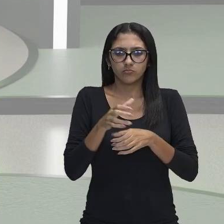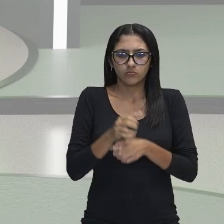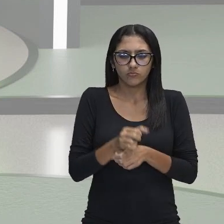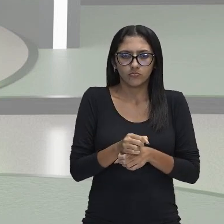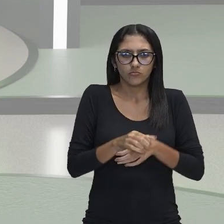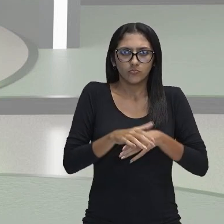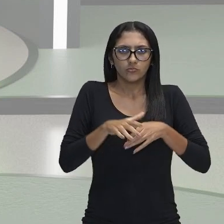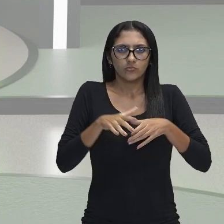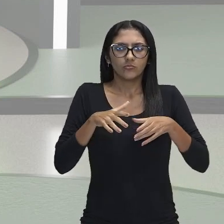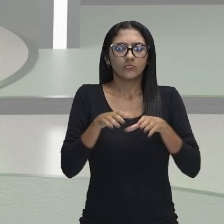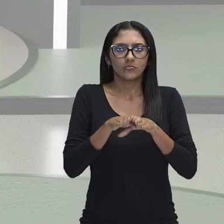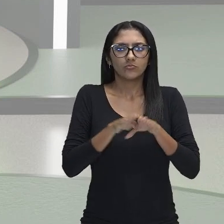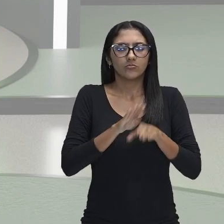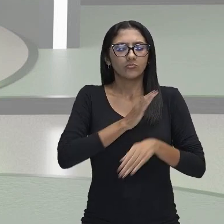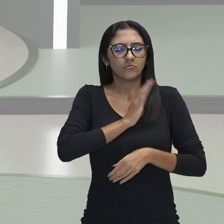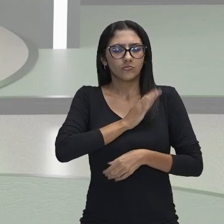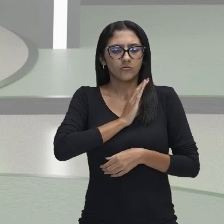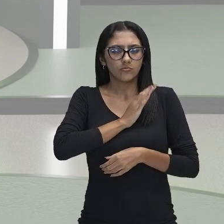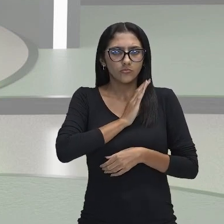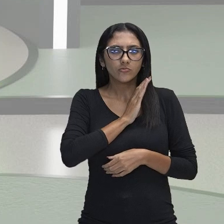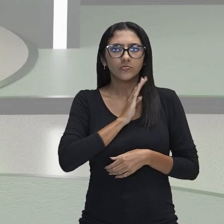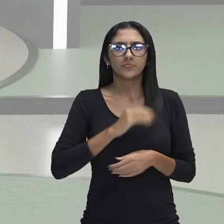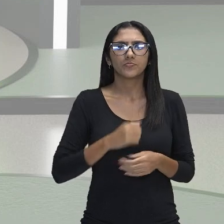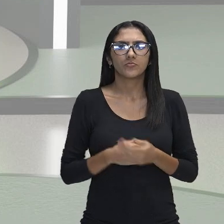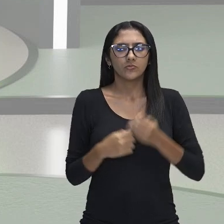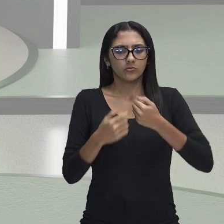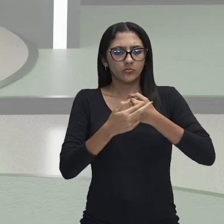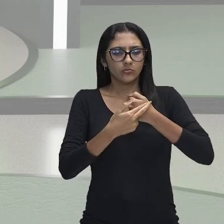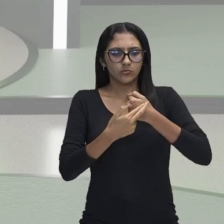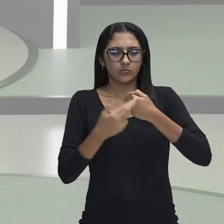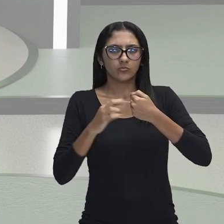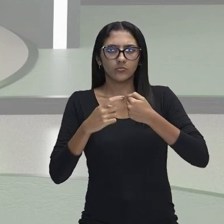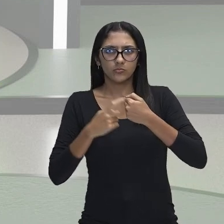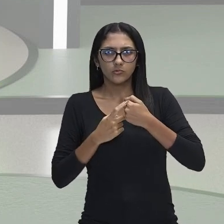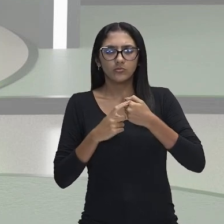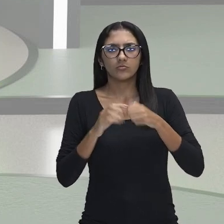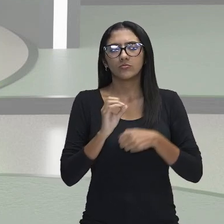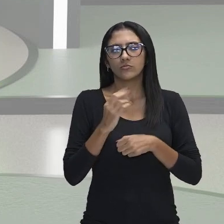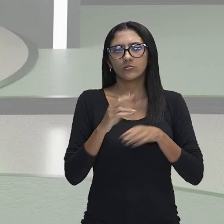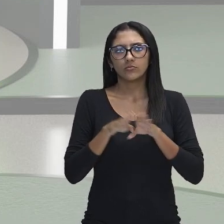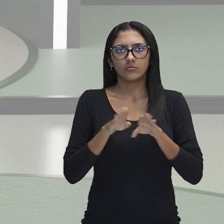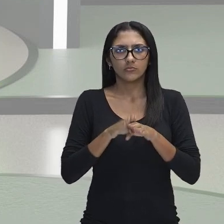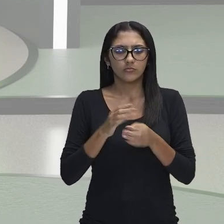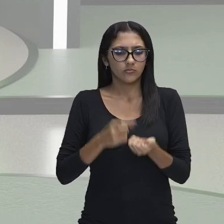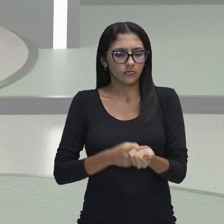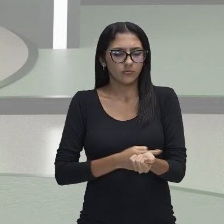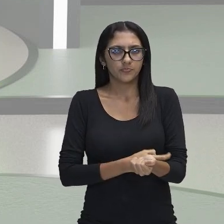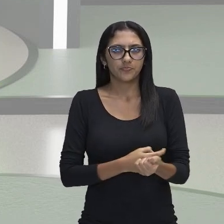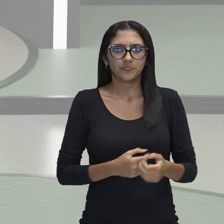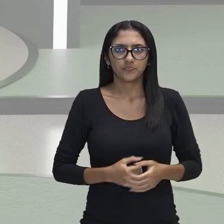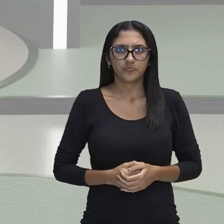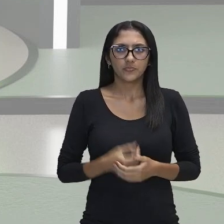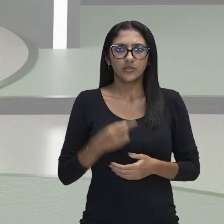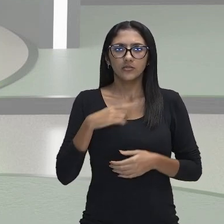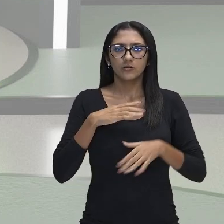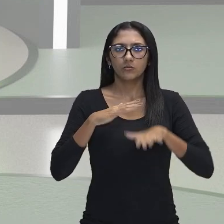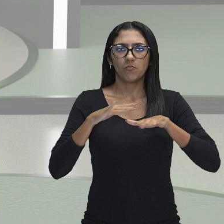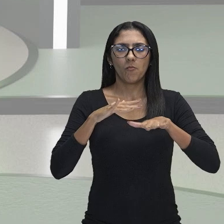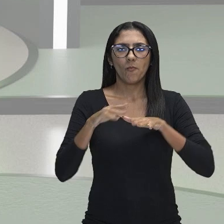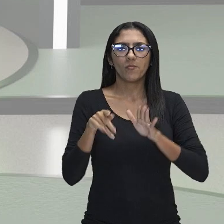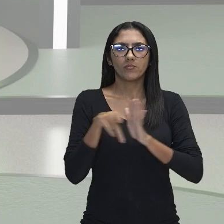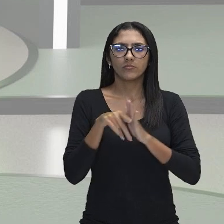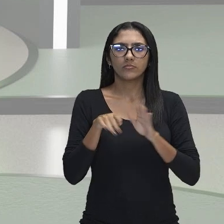o coração para as artérias ou para cada batida do coração. Para esse movimento de pulsação, também chamado de